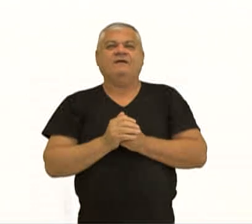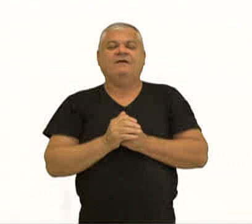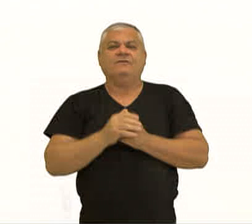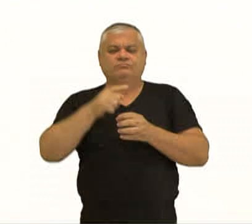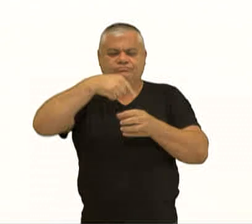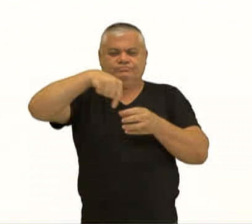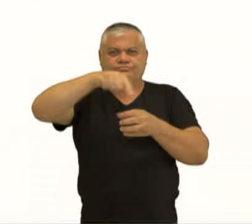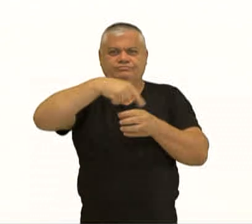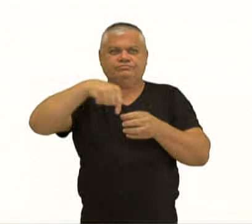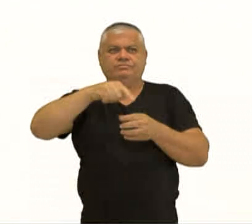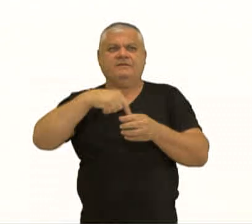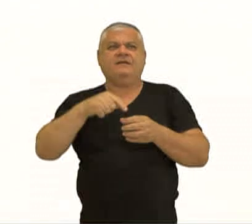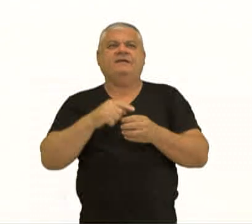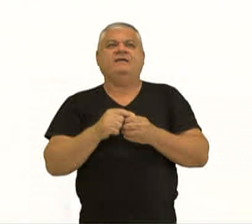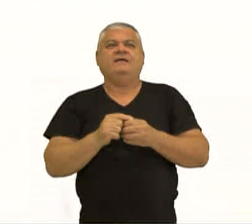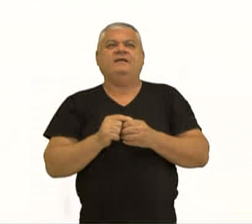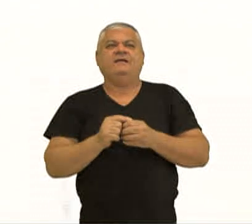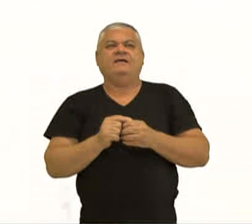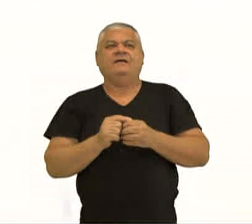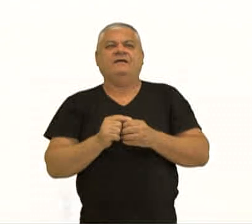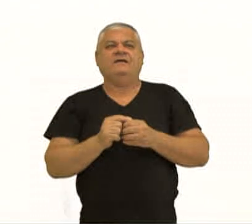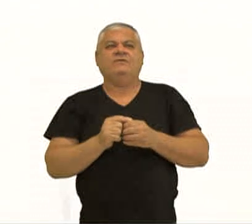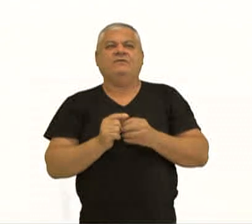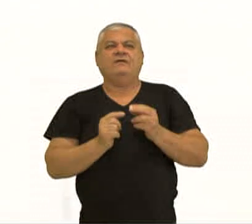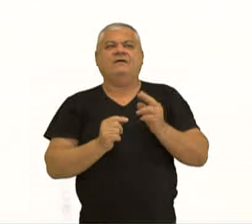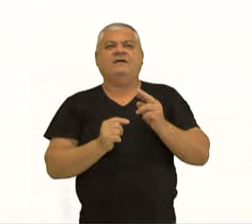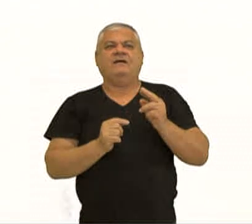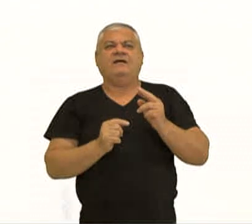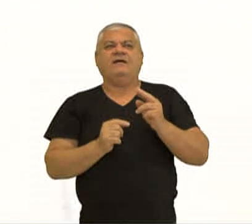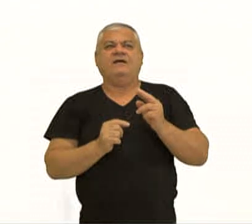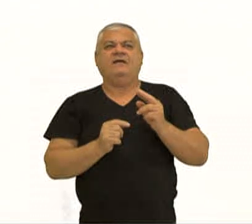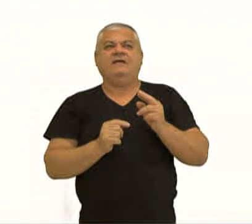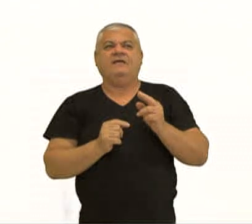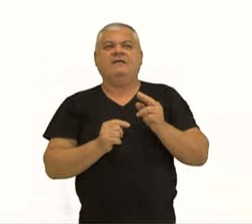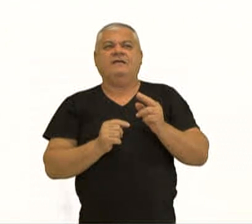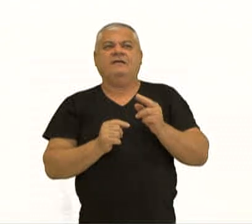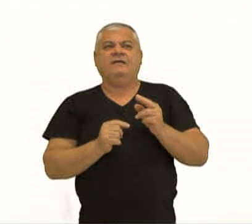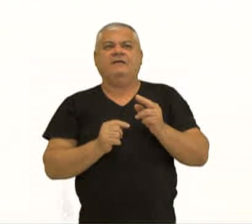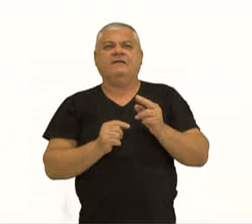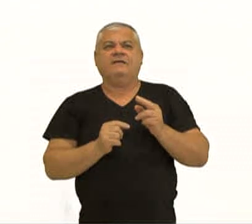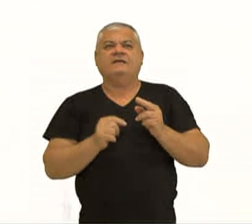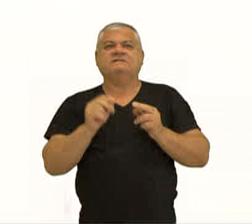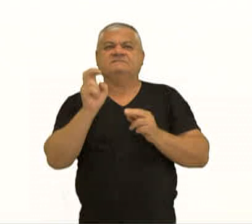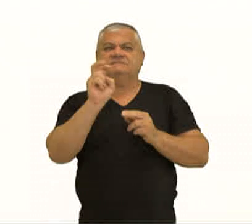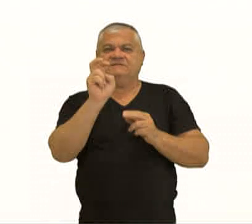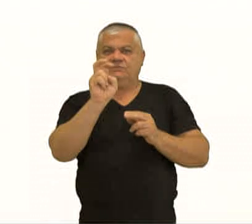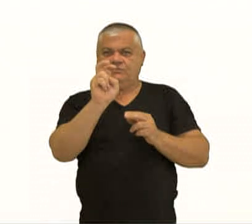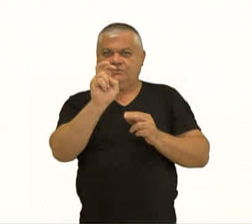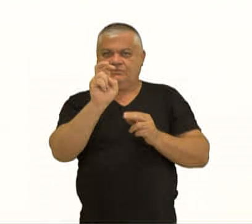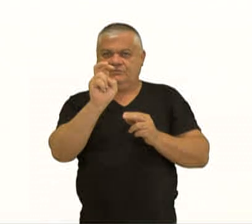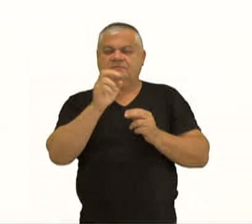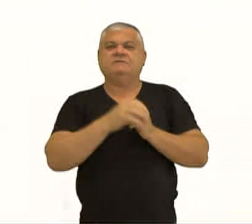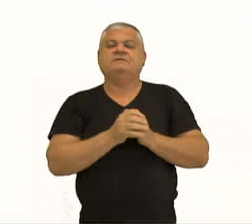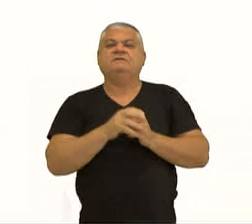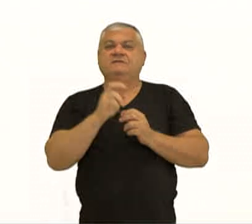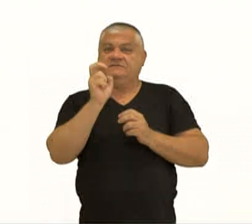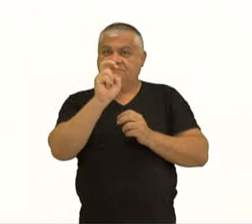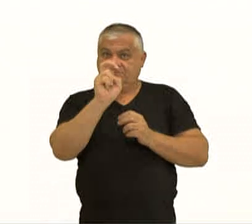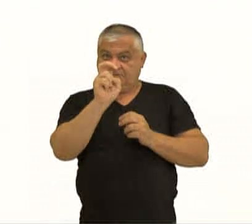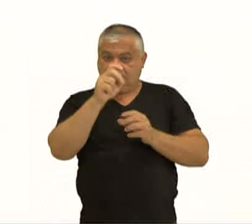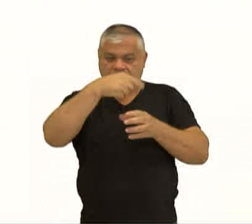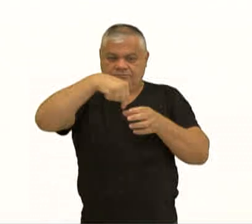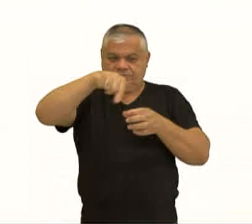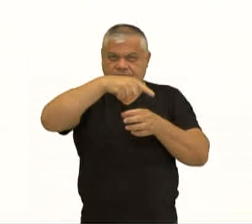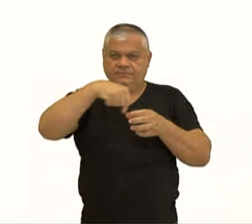Né? Ou melhor, o raio é 3, né? E nós vamos ter o raio, desculpe, o raio é 5. O raio é